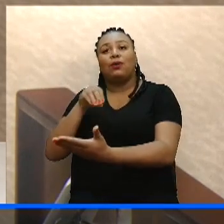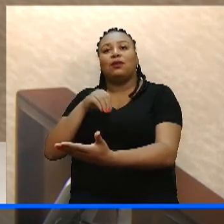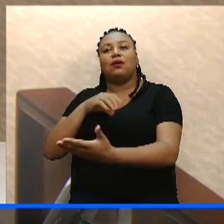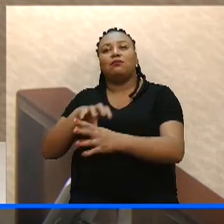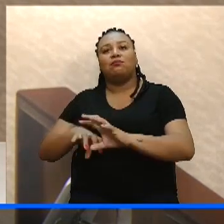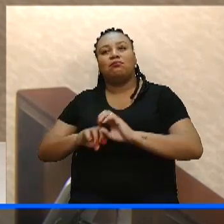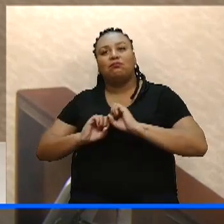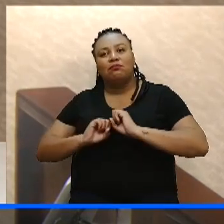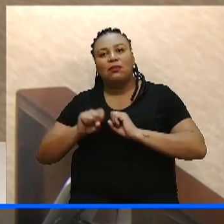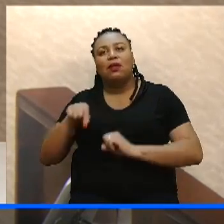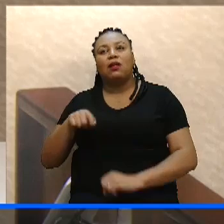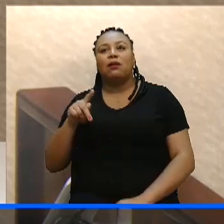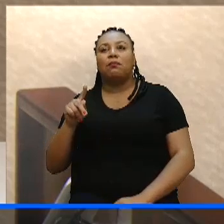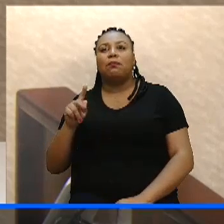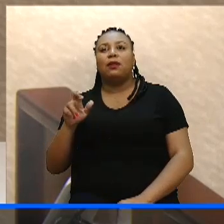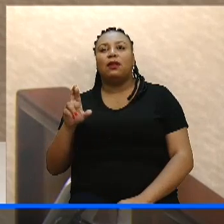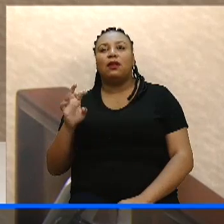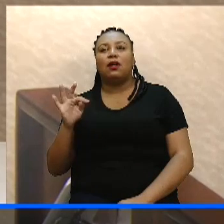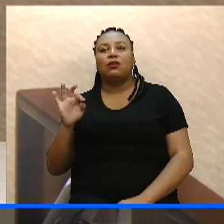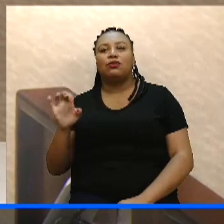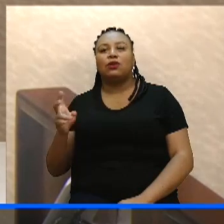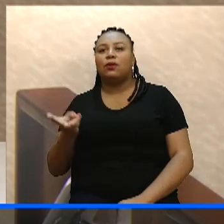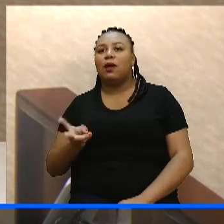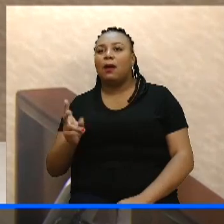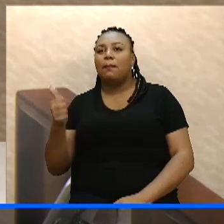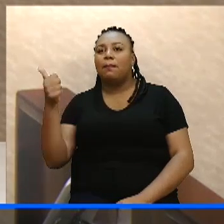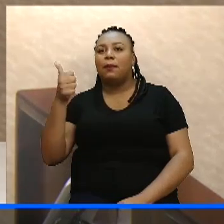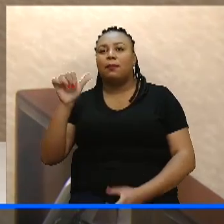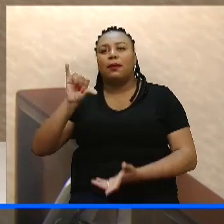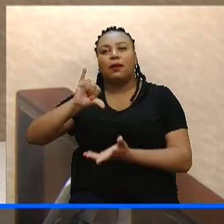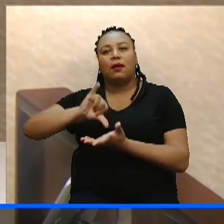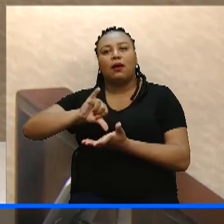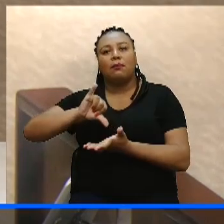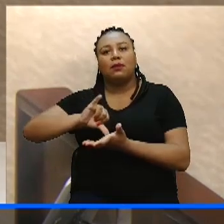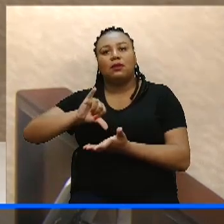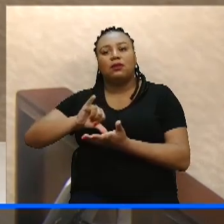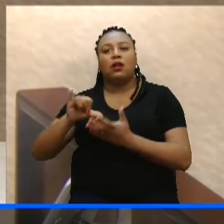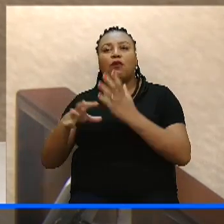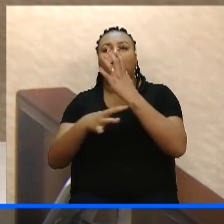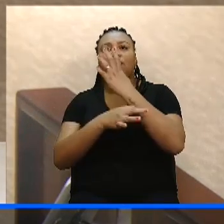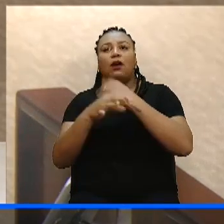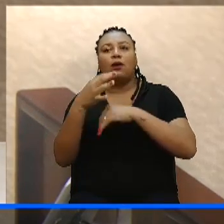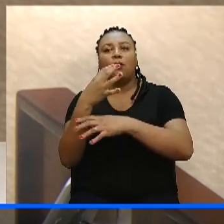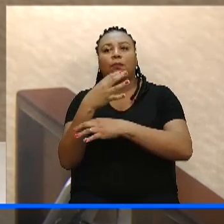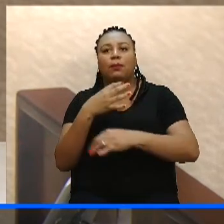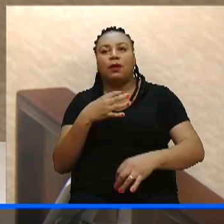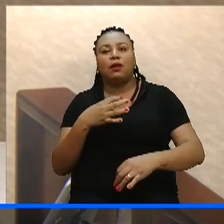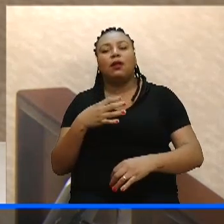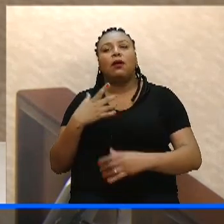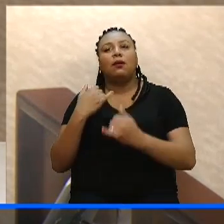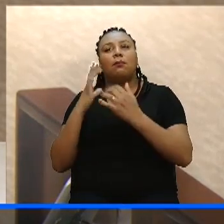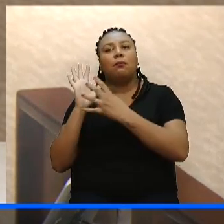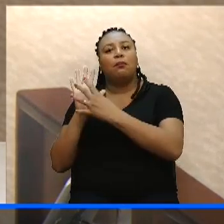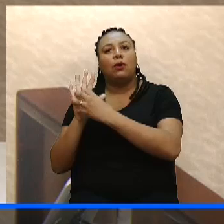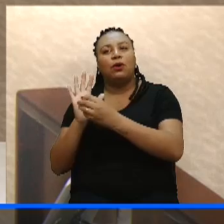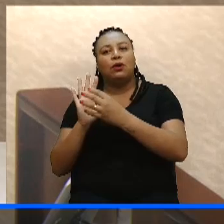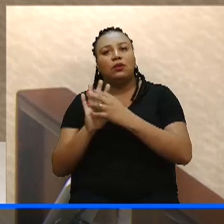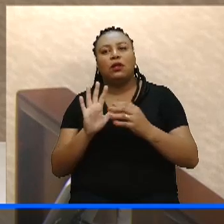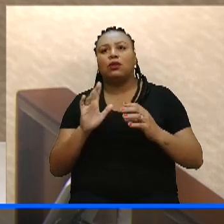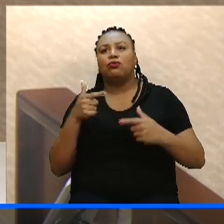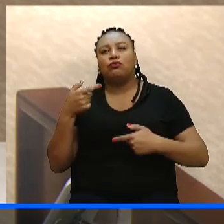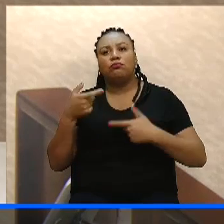piratini a eterna primeira capital eterna capital farroupilha exemplo de tantas